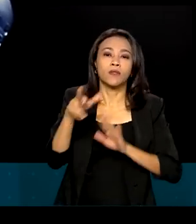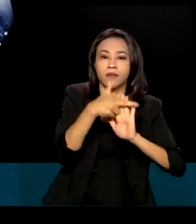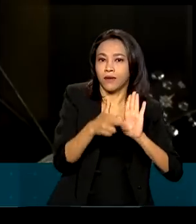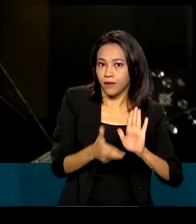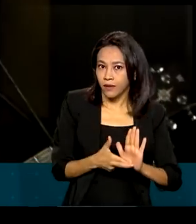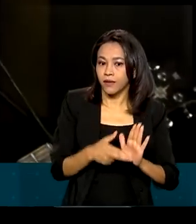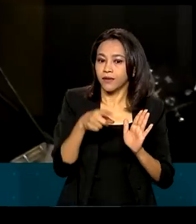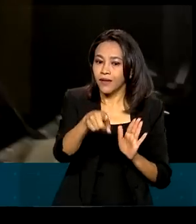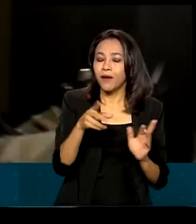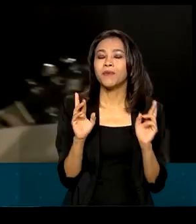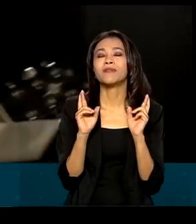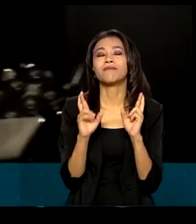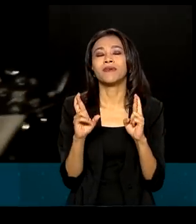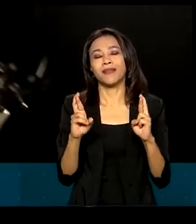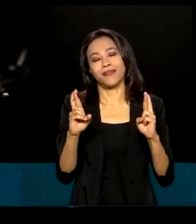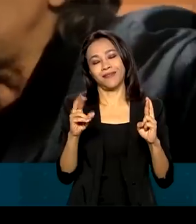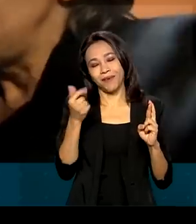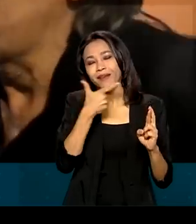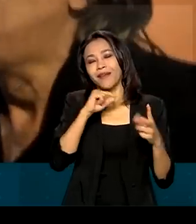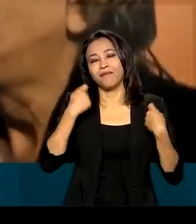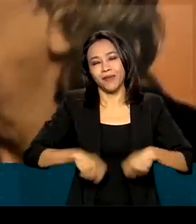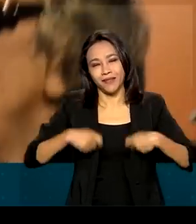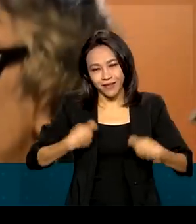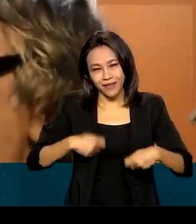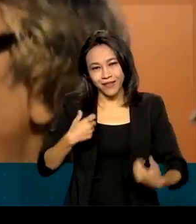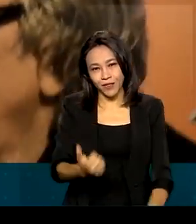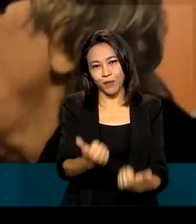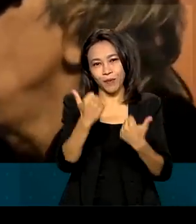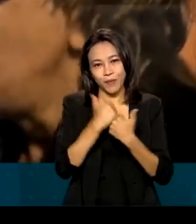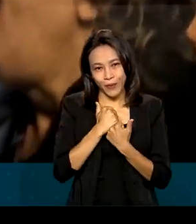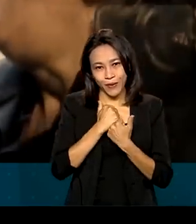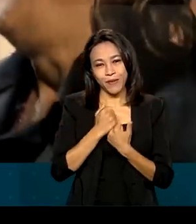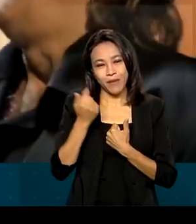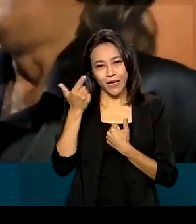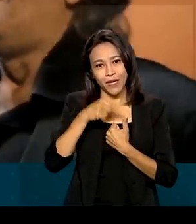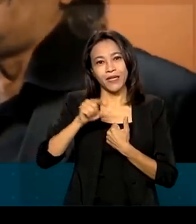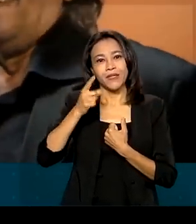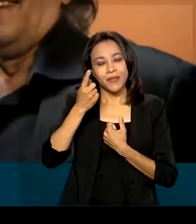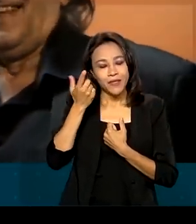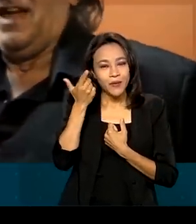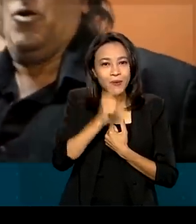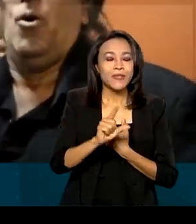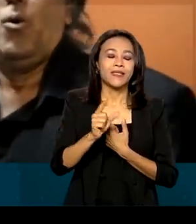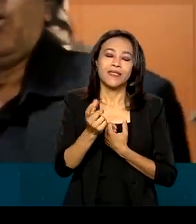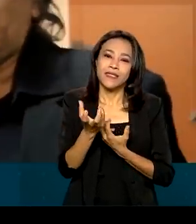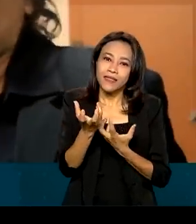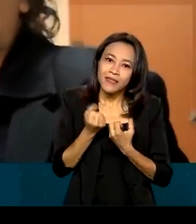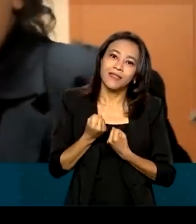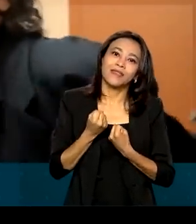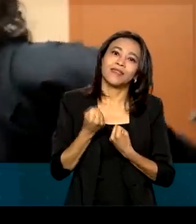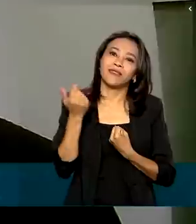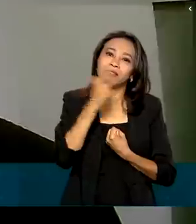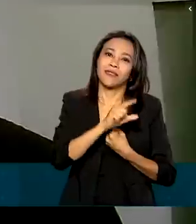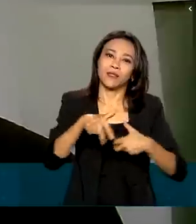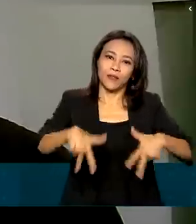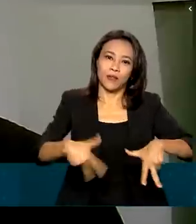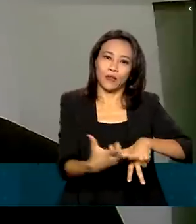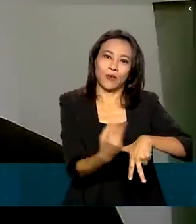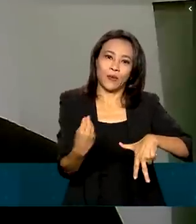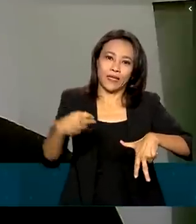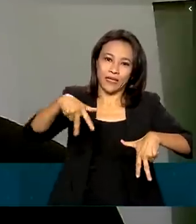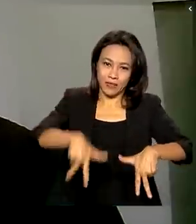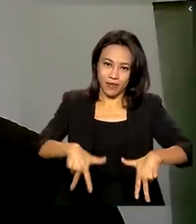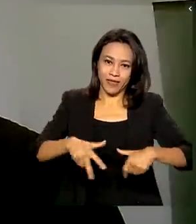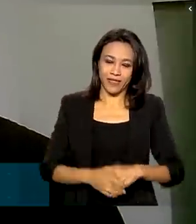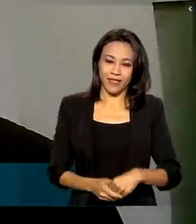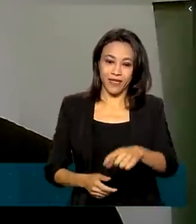esperança mais para quem sabe que precisa de todo o apoio para superar a necessidade de Um transplante os melhores instrumento é